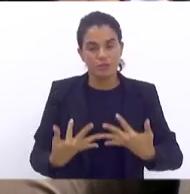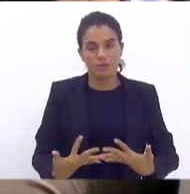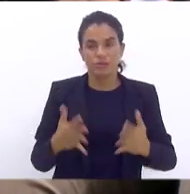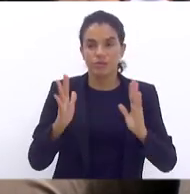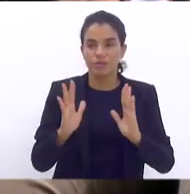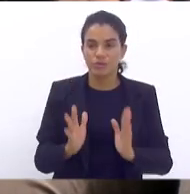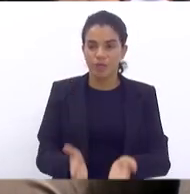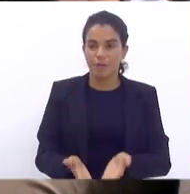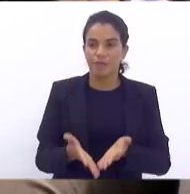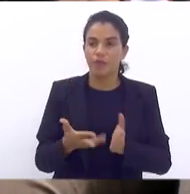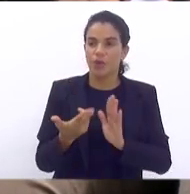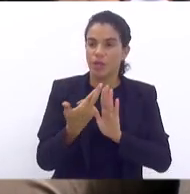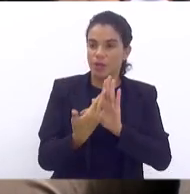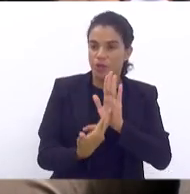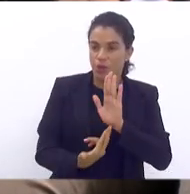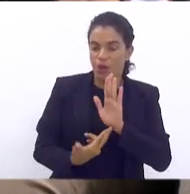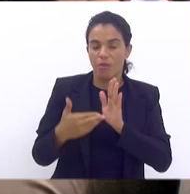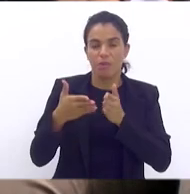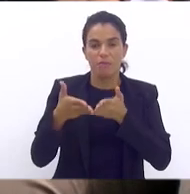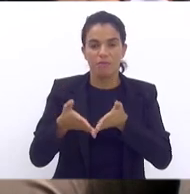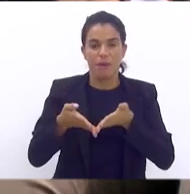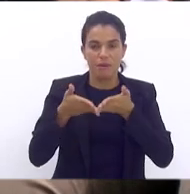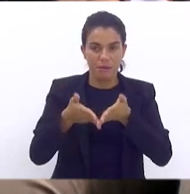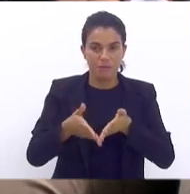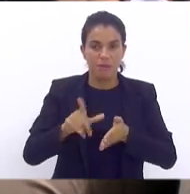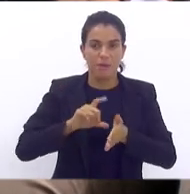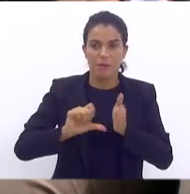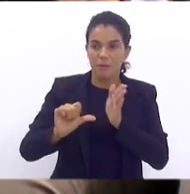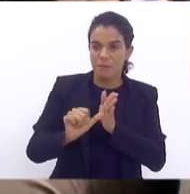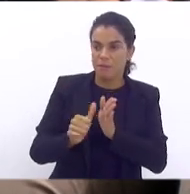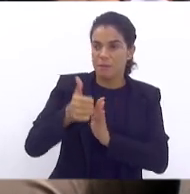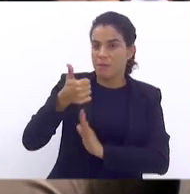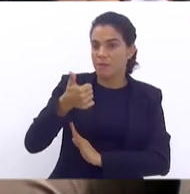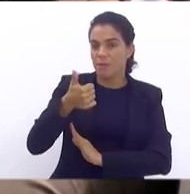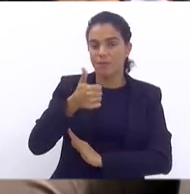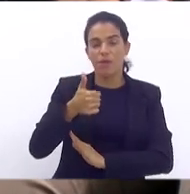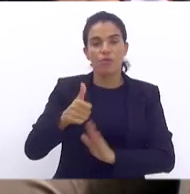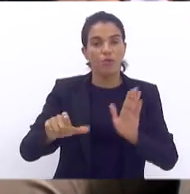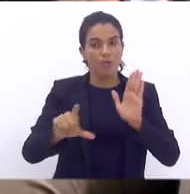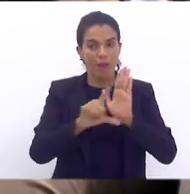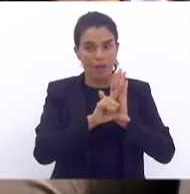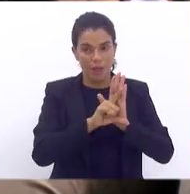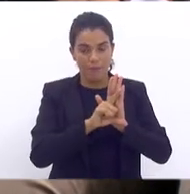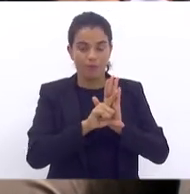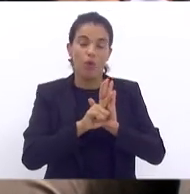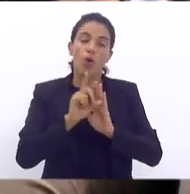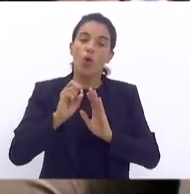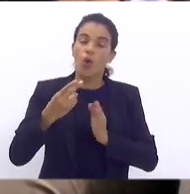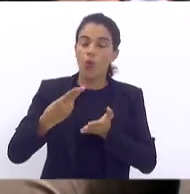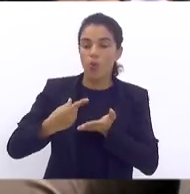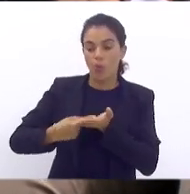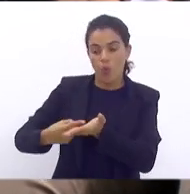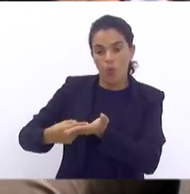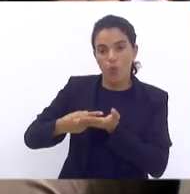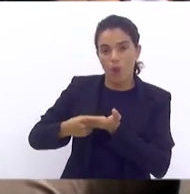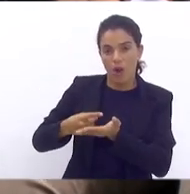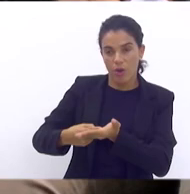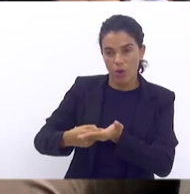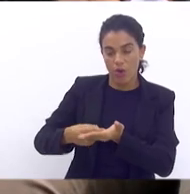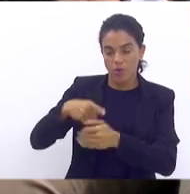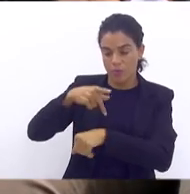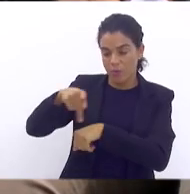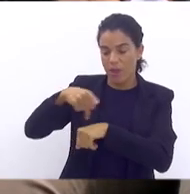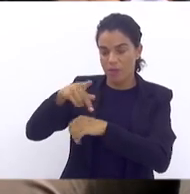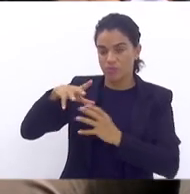da autoridade marítima ela está baseada primeiro em um dispositivo legal, seja uma convenção, que quando aceita pelo país